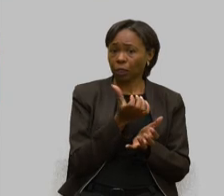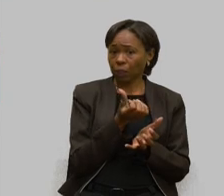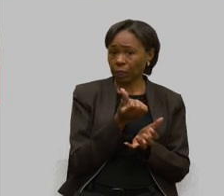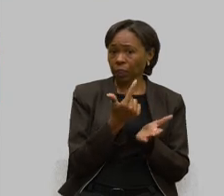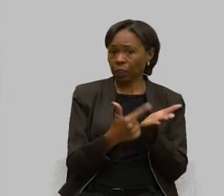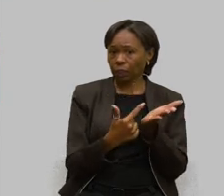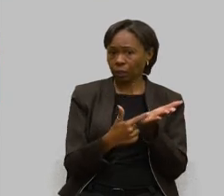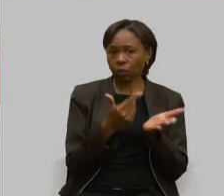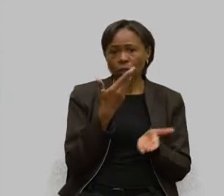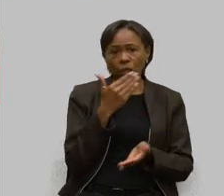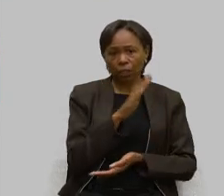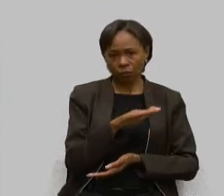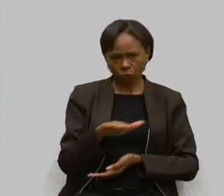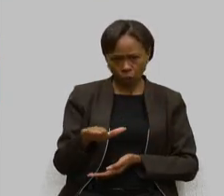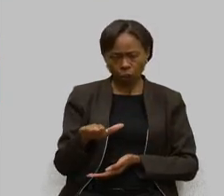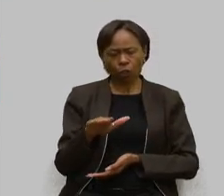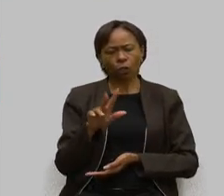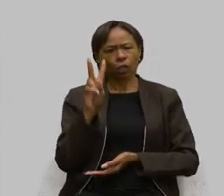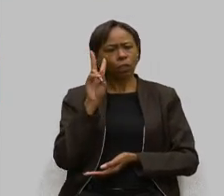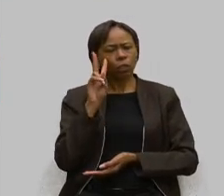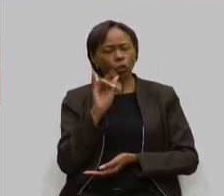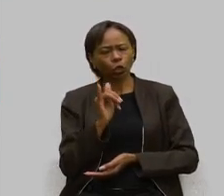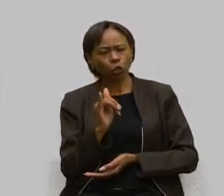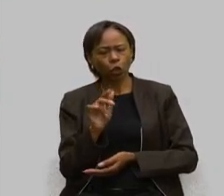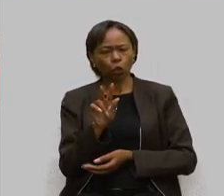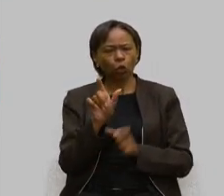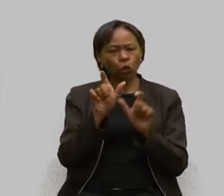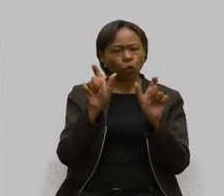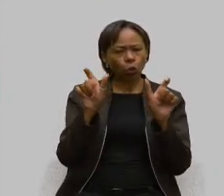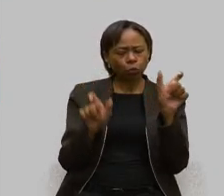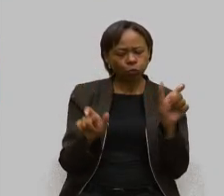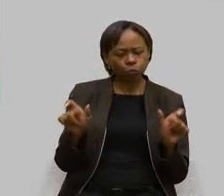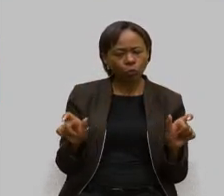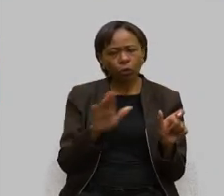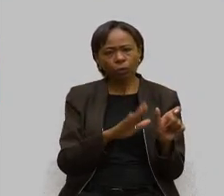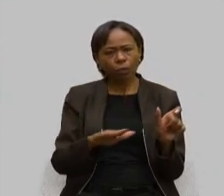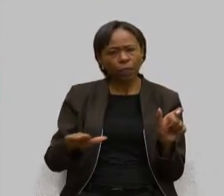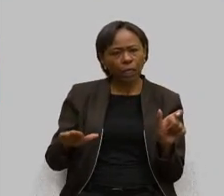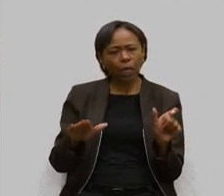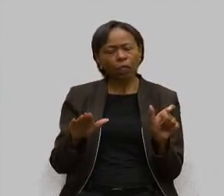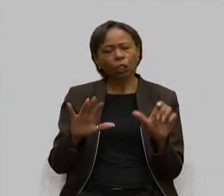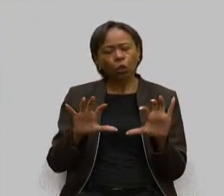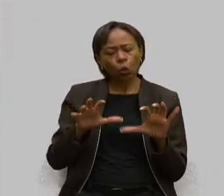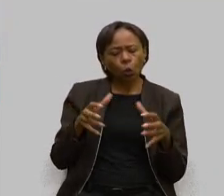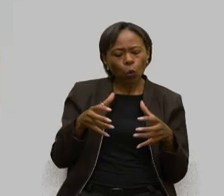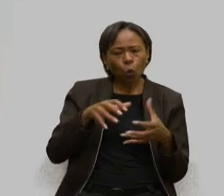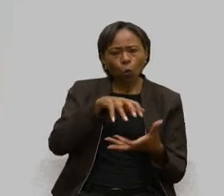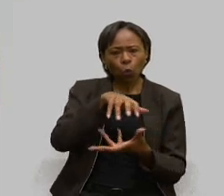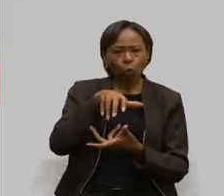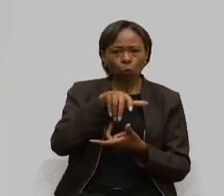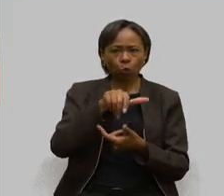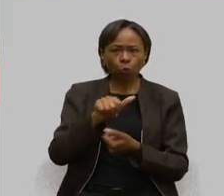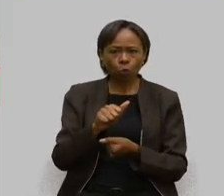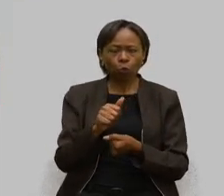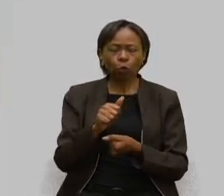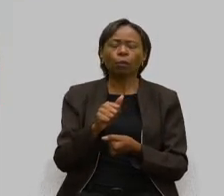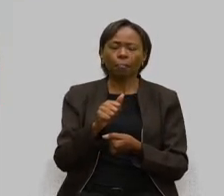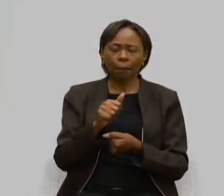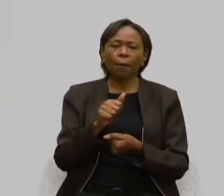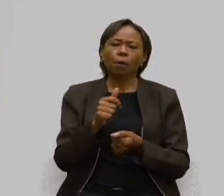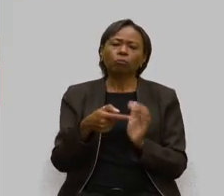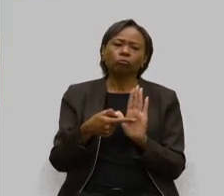narram a as histórias de crianças em universos únicos mostrando o protagonismo elas no